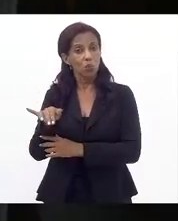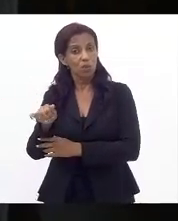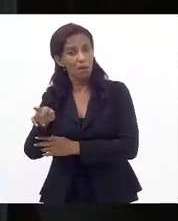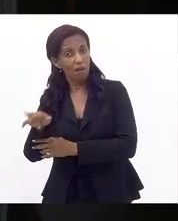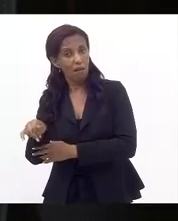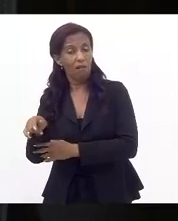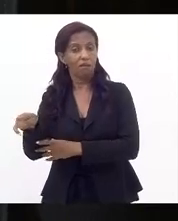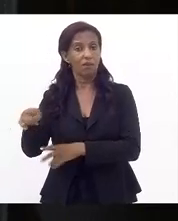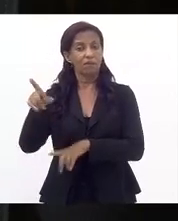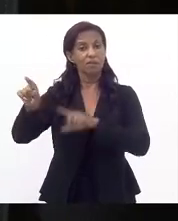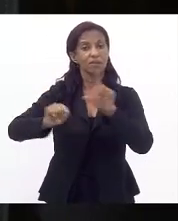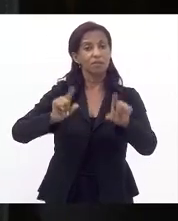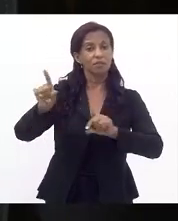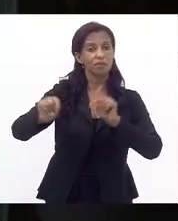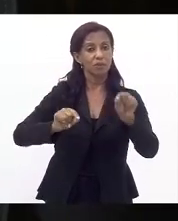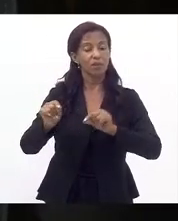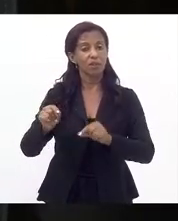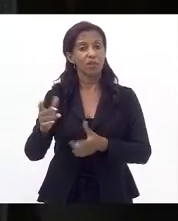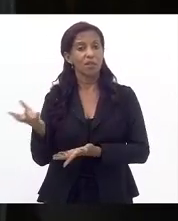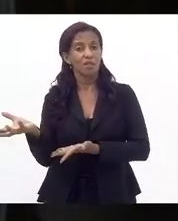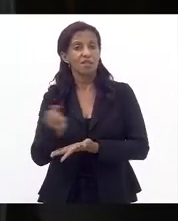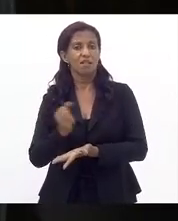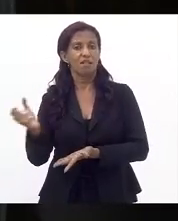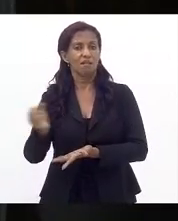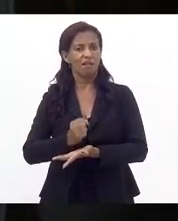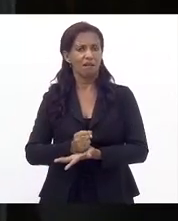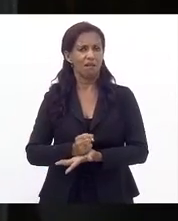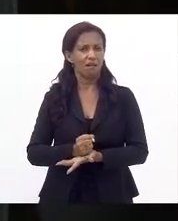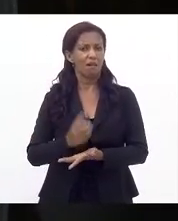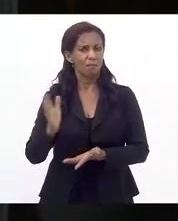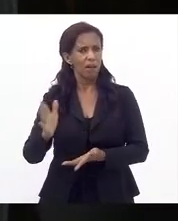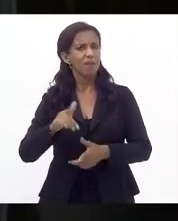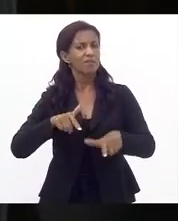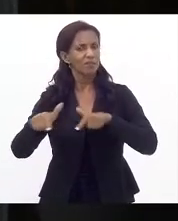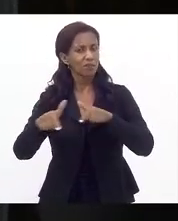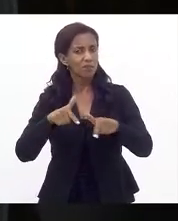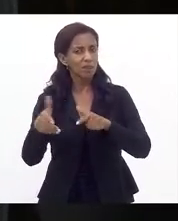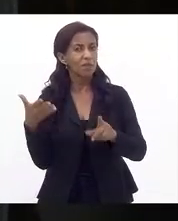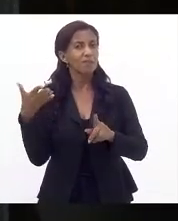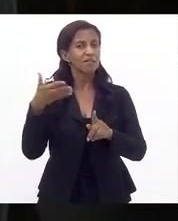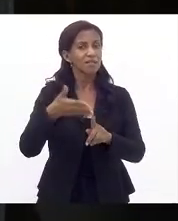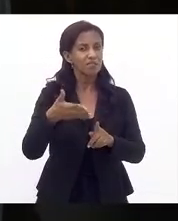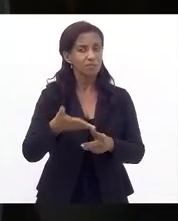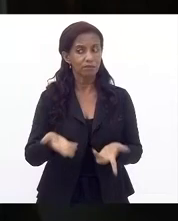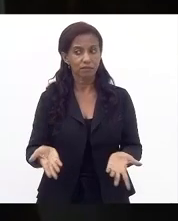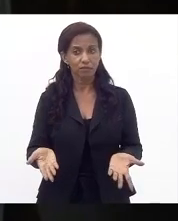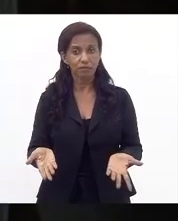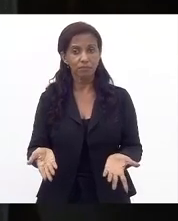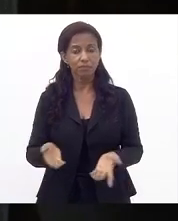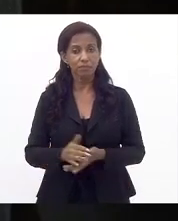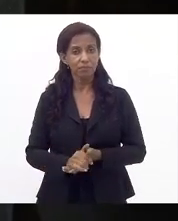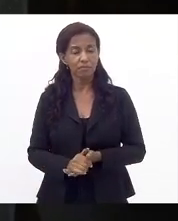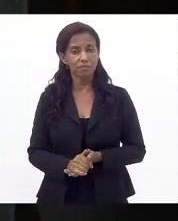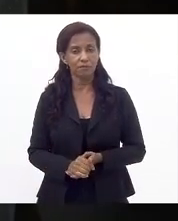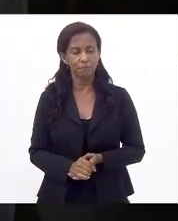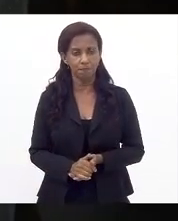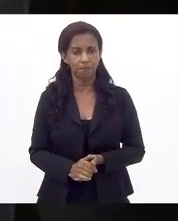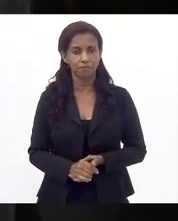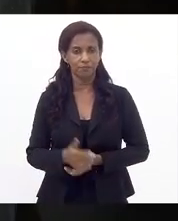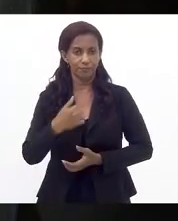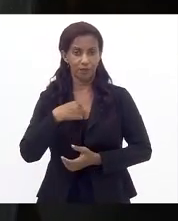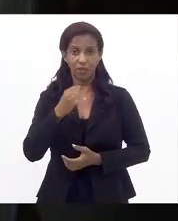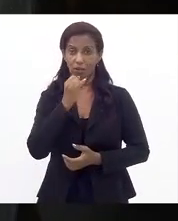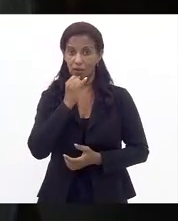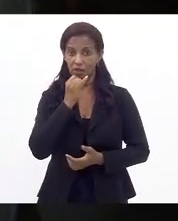porque quem faz essa opção tem direito a sacar algum mas já estamos trabalhando nisso mas nem eu por